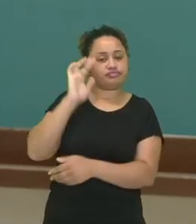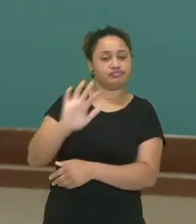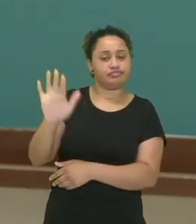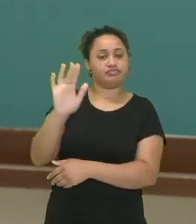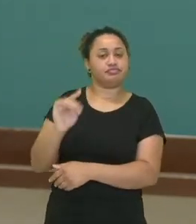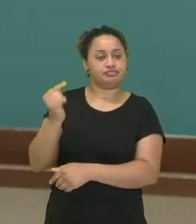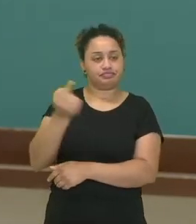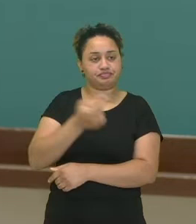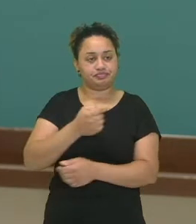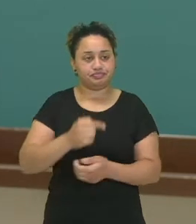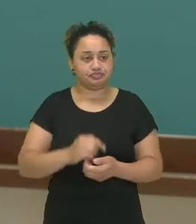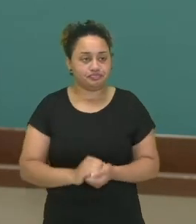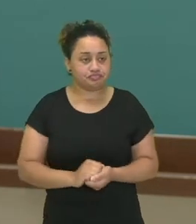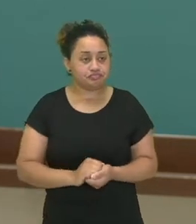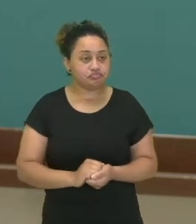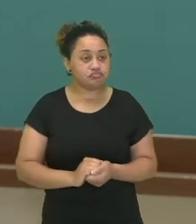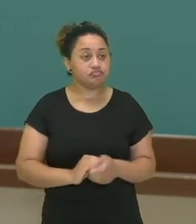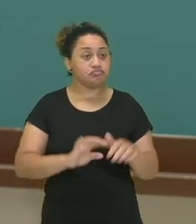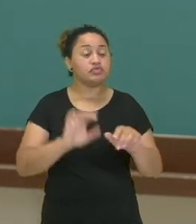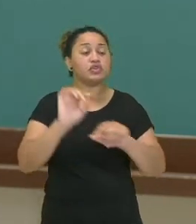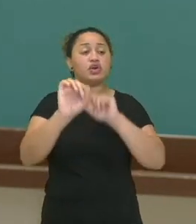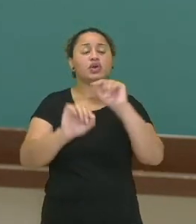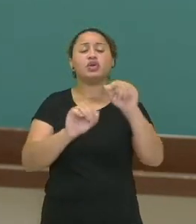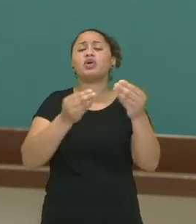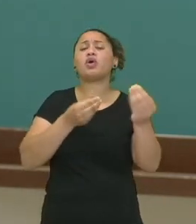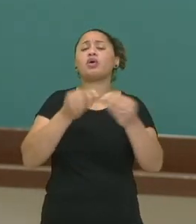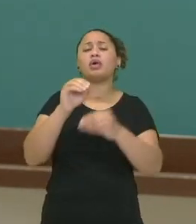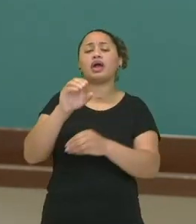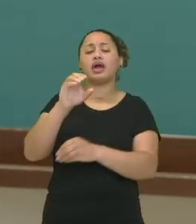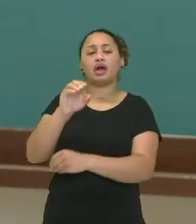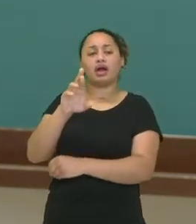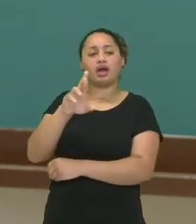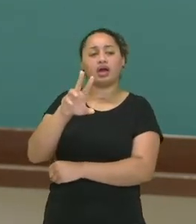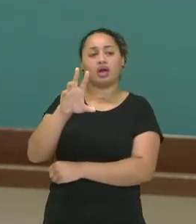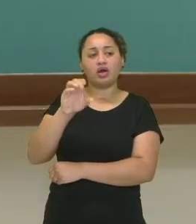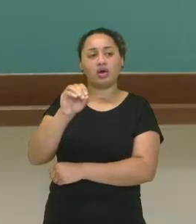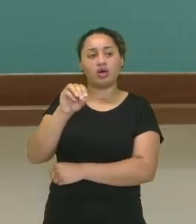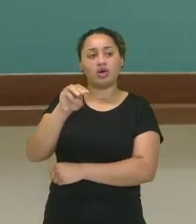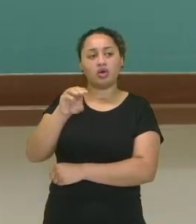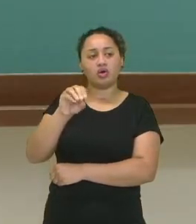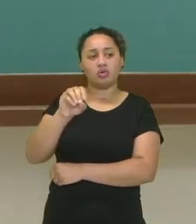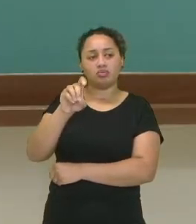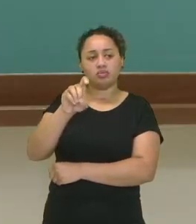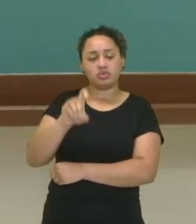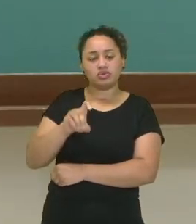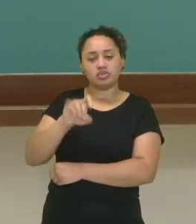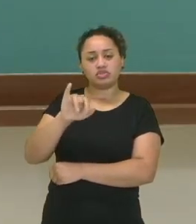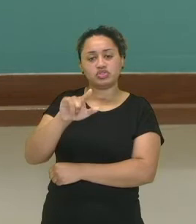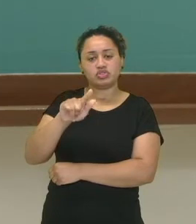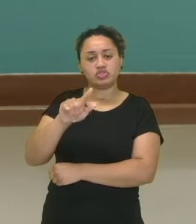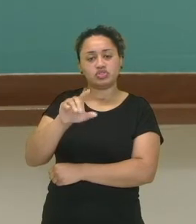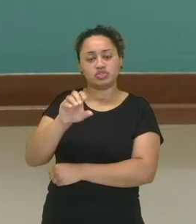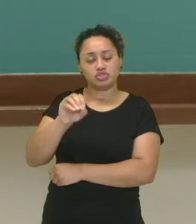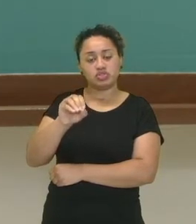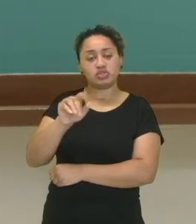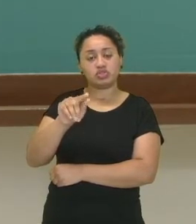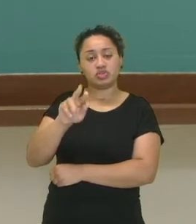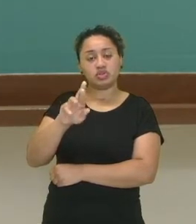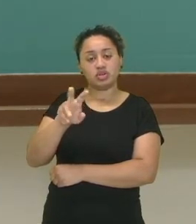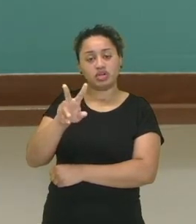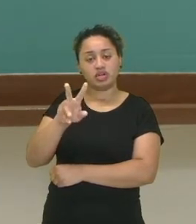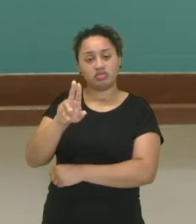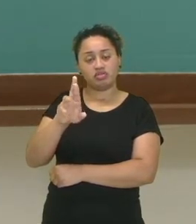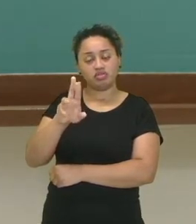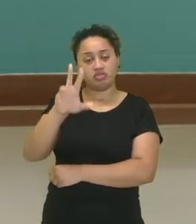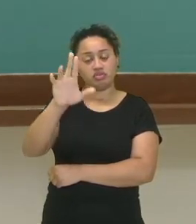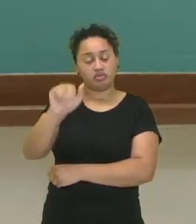a gente. E o que é cromoxilogravura? Professora, você falou que é xilogravura. Entendi, né?